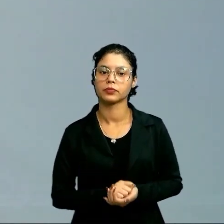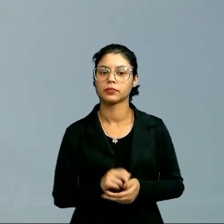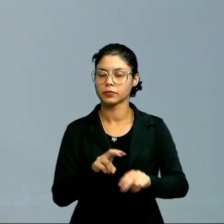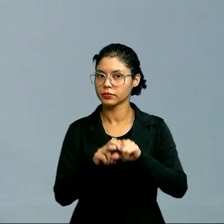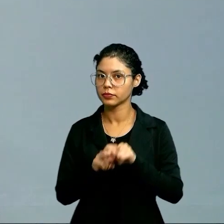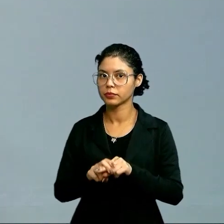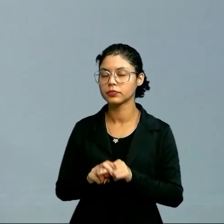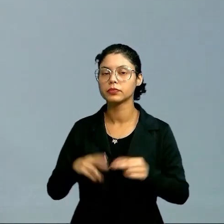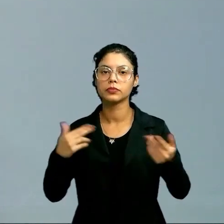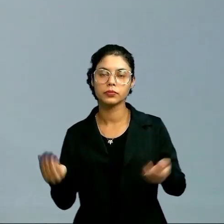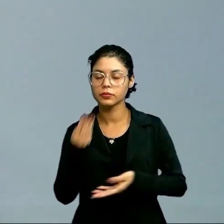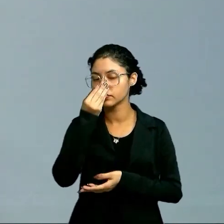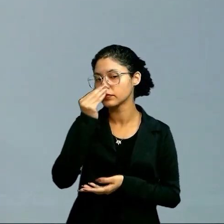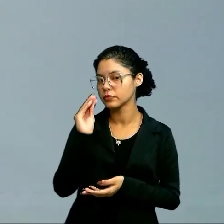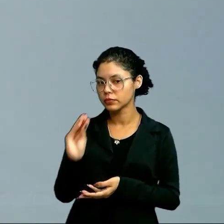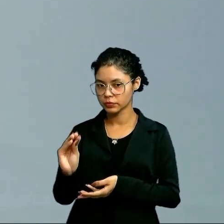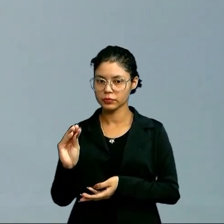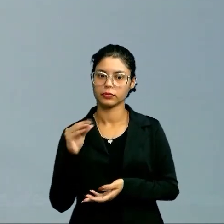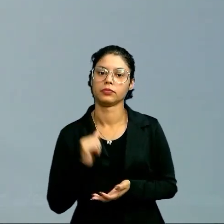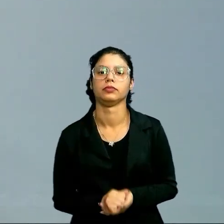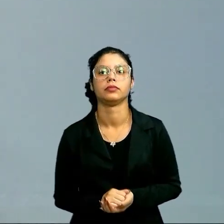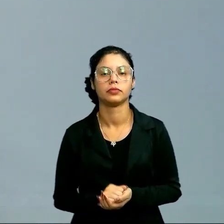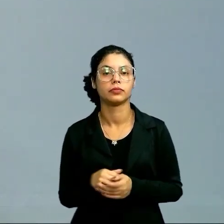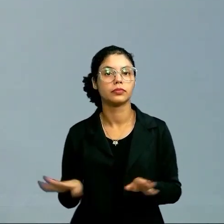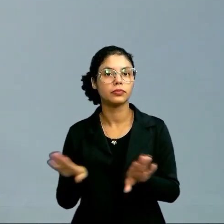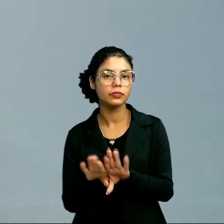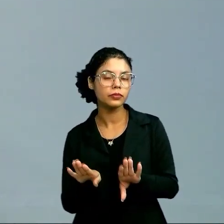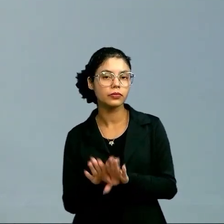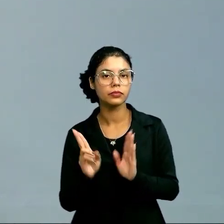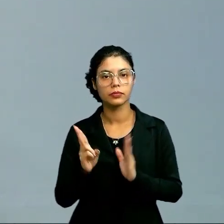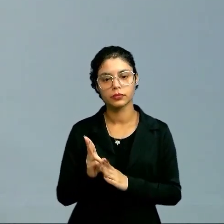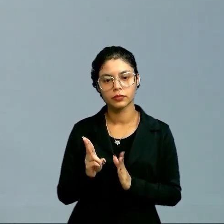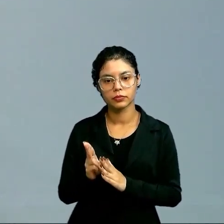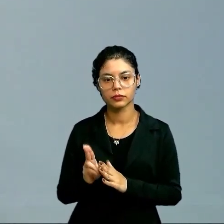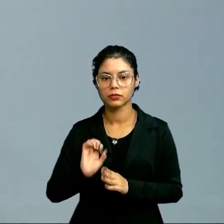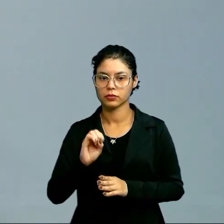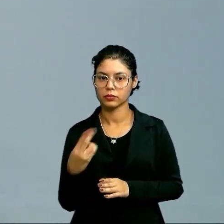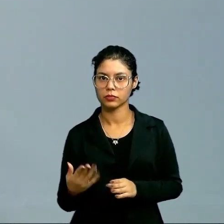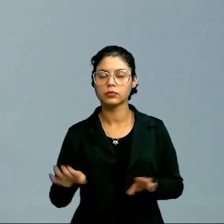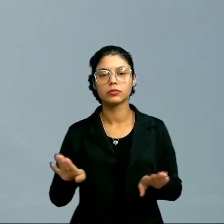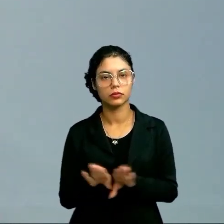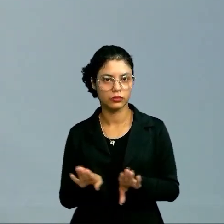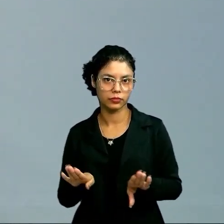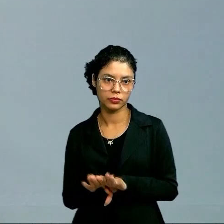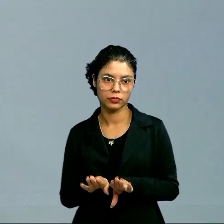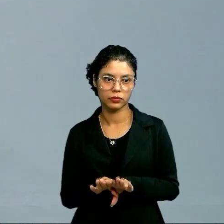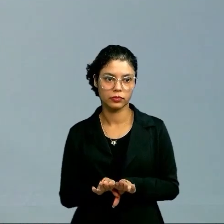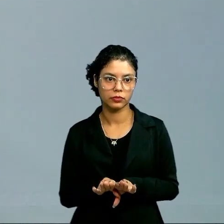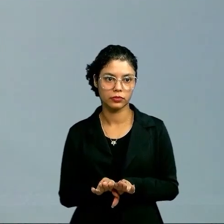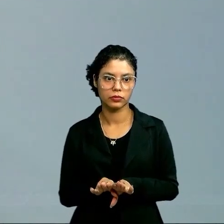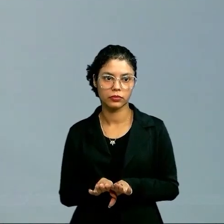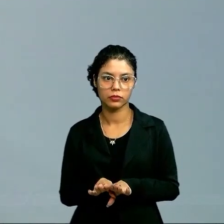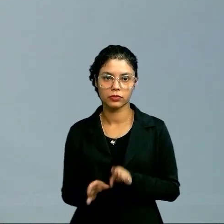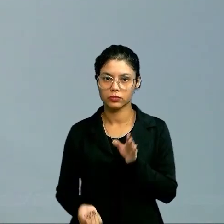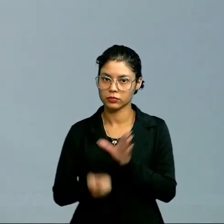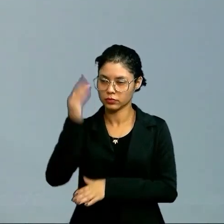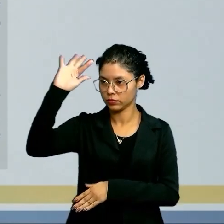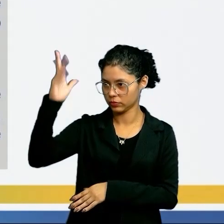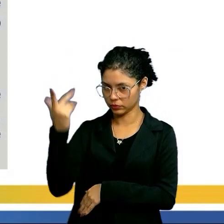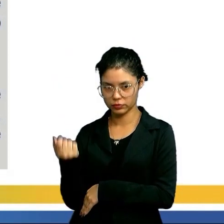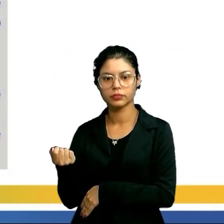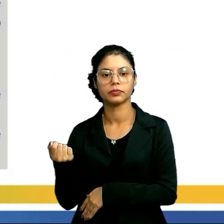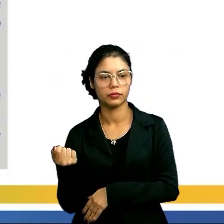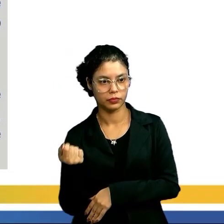portanto, discriminação para quem tem algum ancestral indígena ou para quem tem algum ancestral de origem